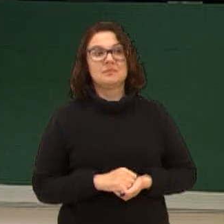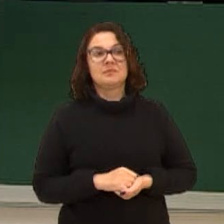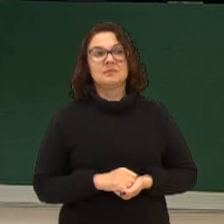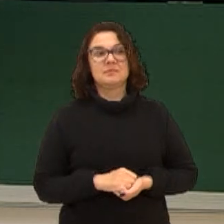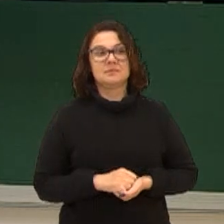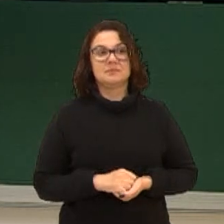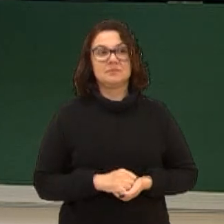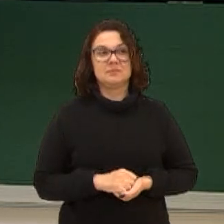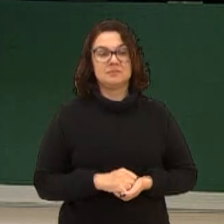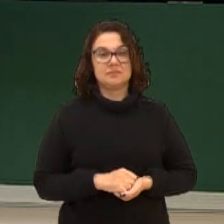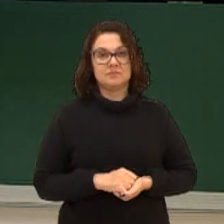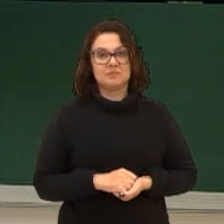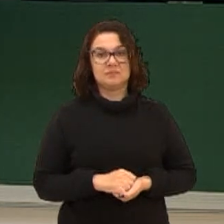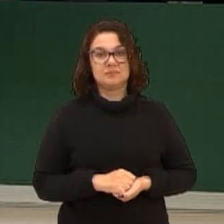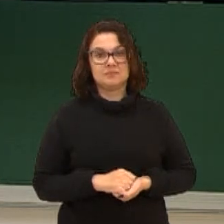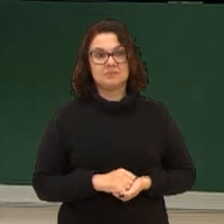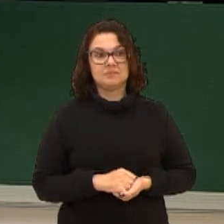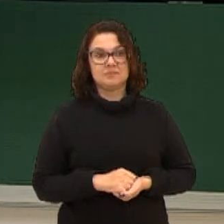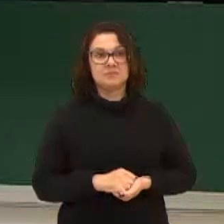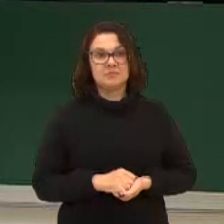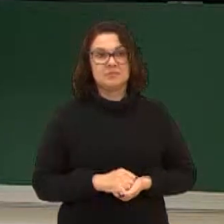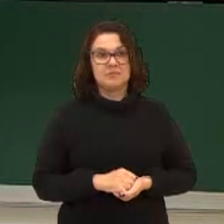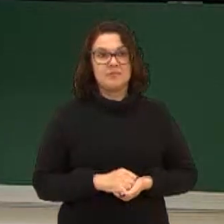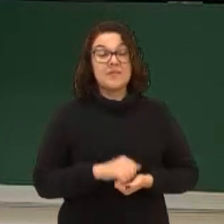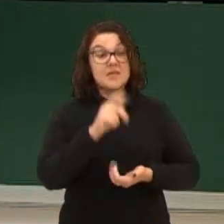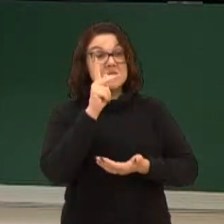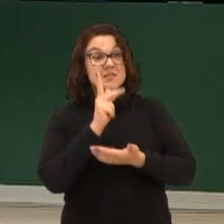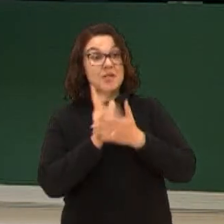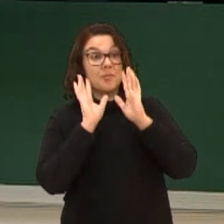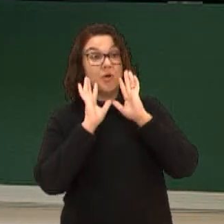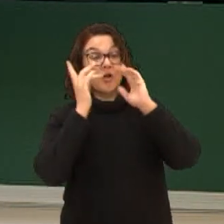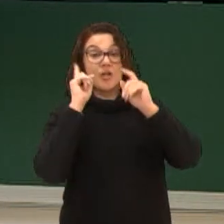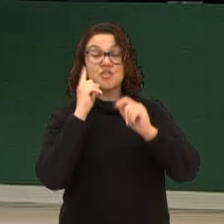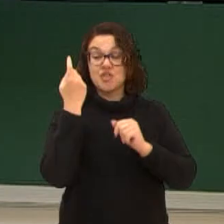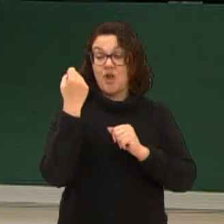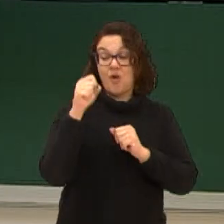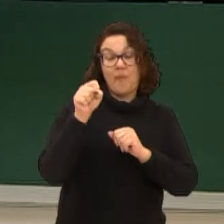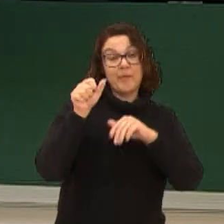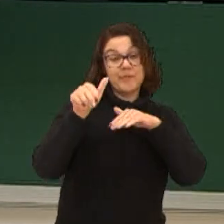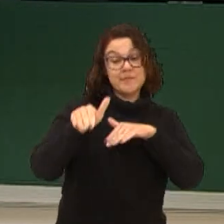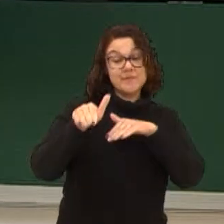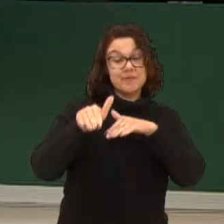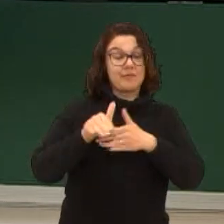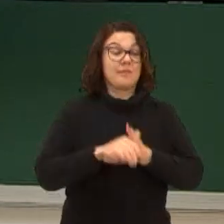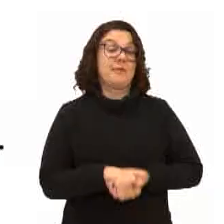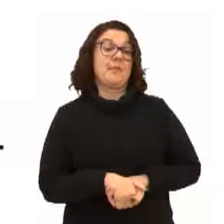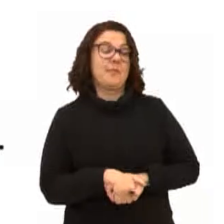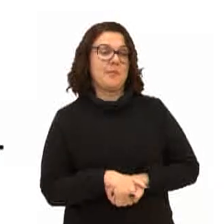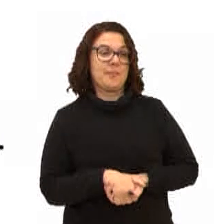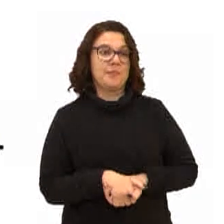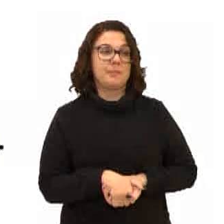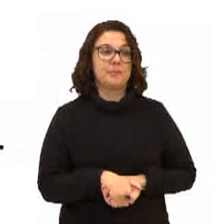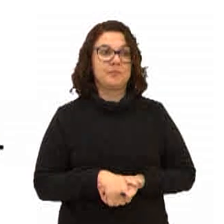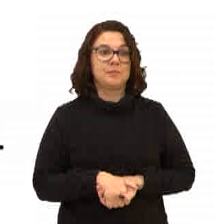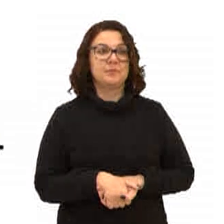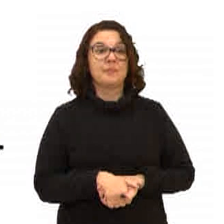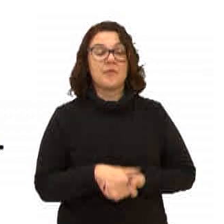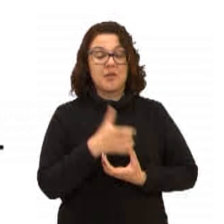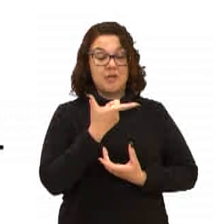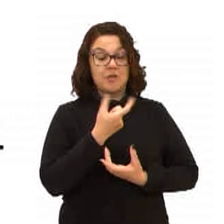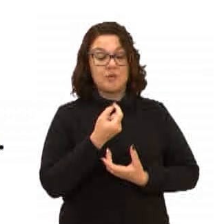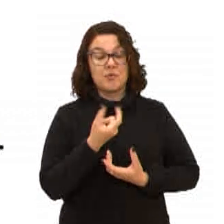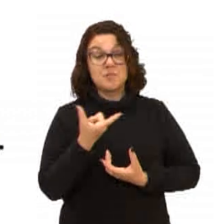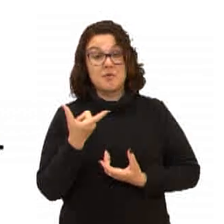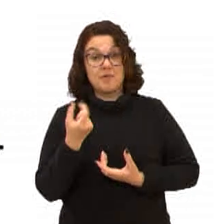la Alfabetização. Se comemora sempre no dia 8 de setembro, né? E em 2020,